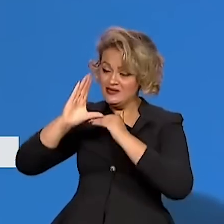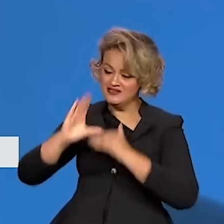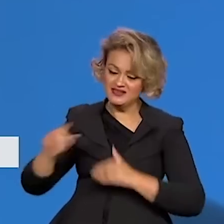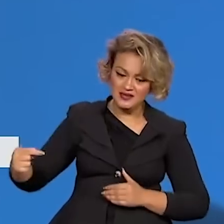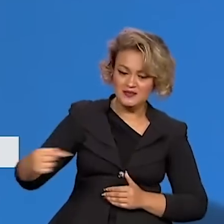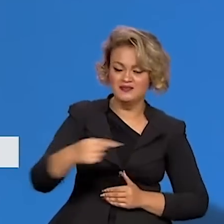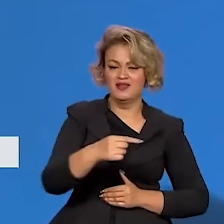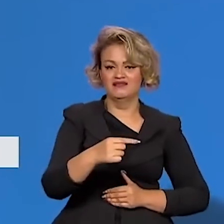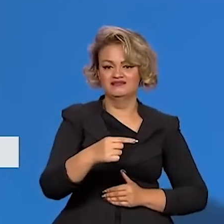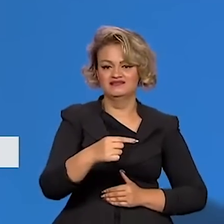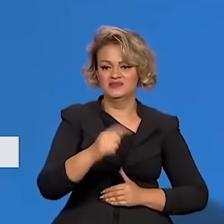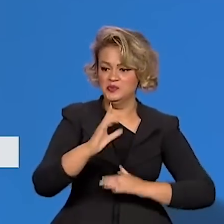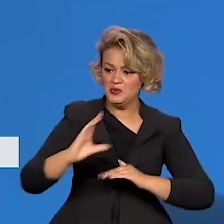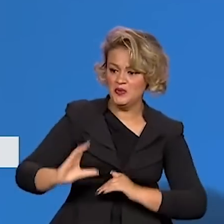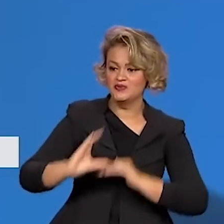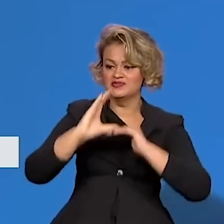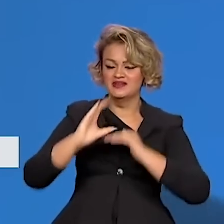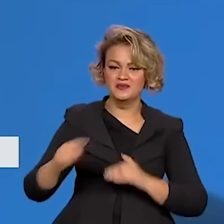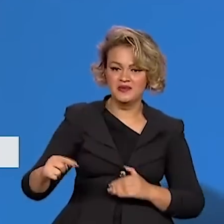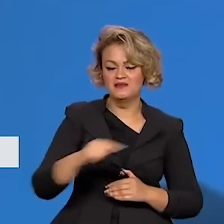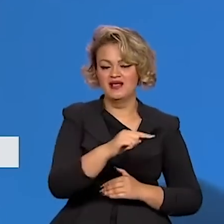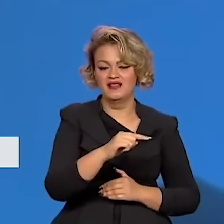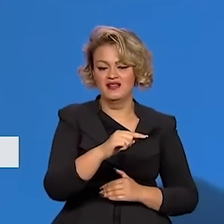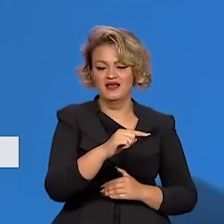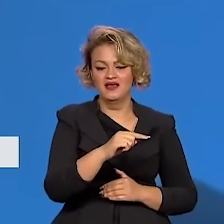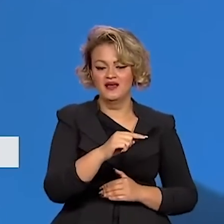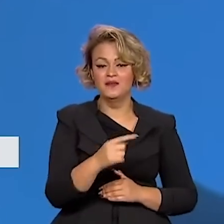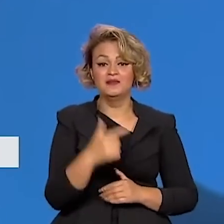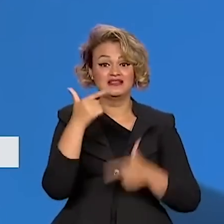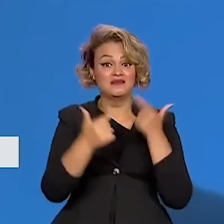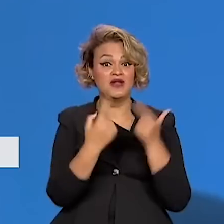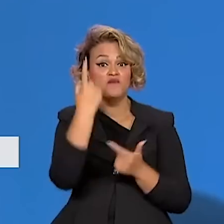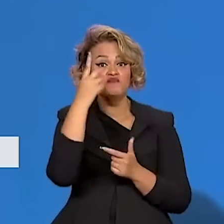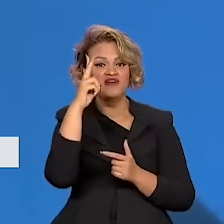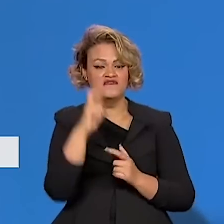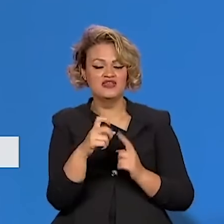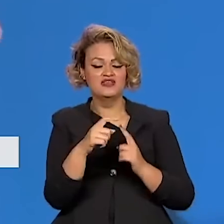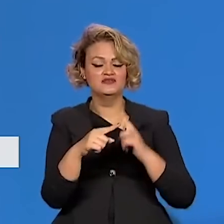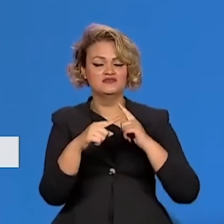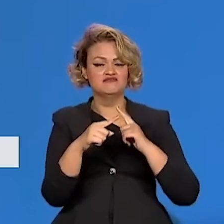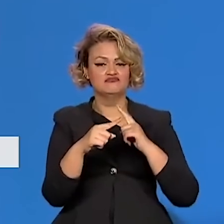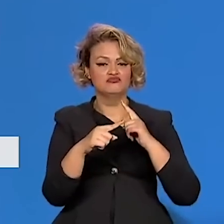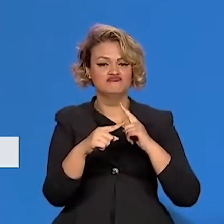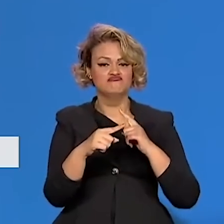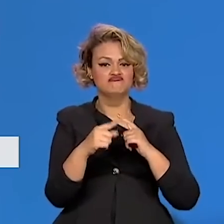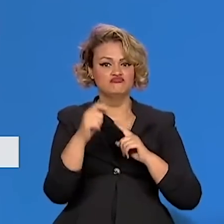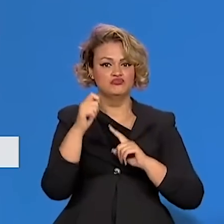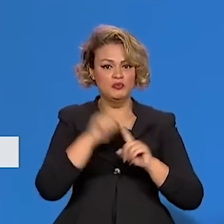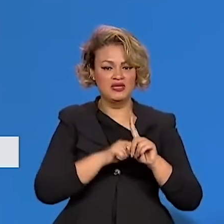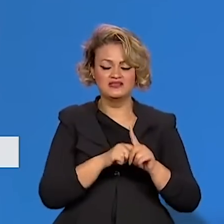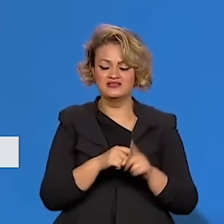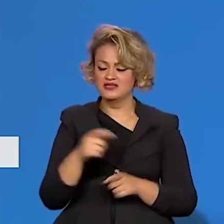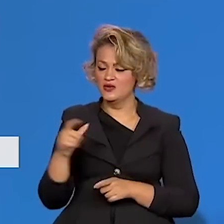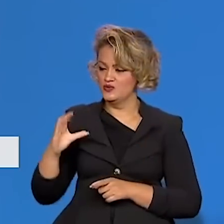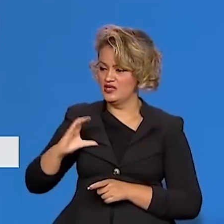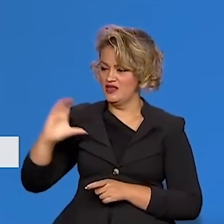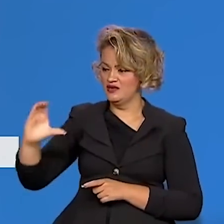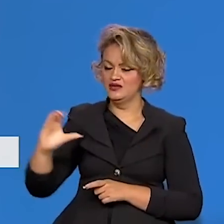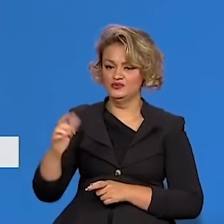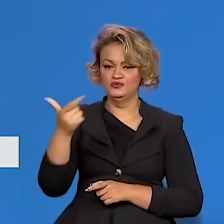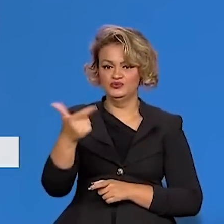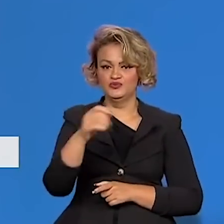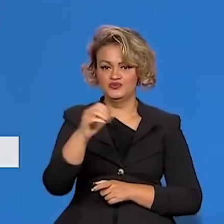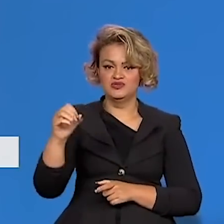um conselheiro dessa empresa para trabalhar uma vez por mês ganha 200 mil